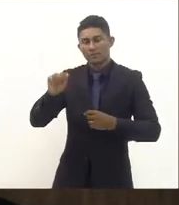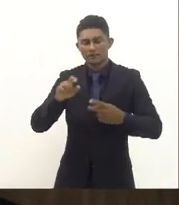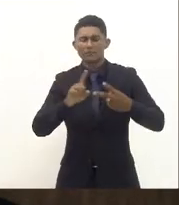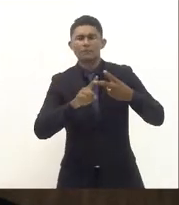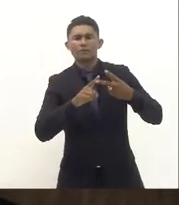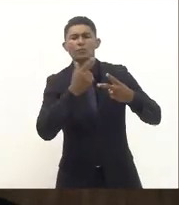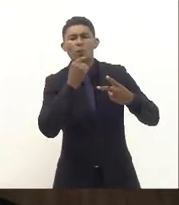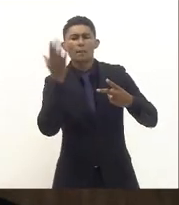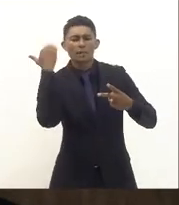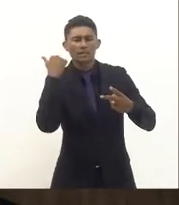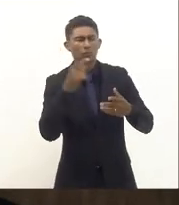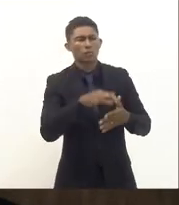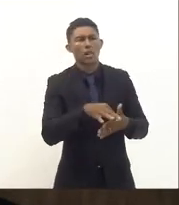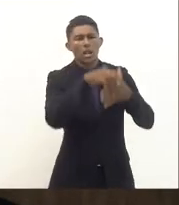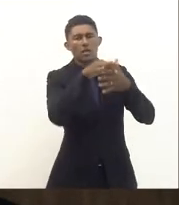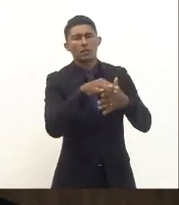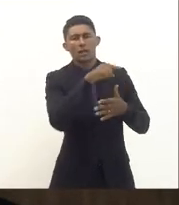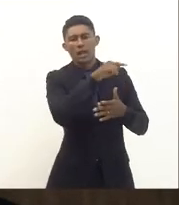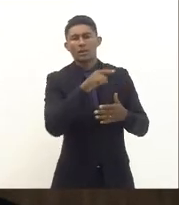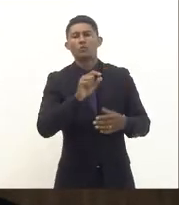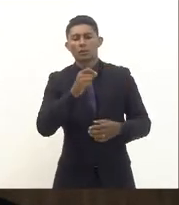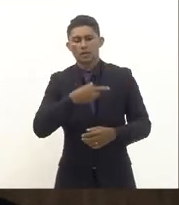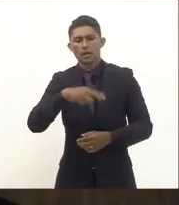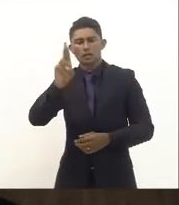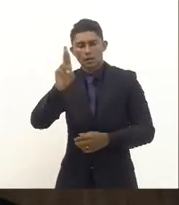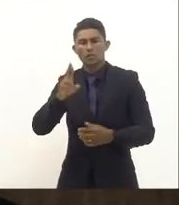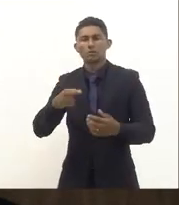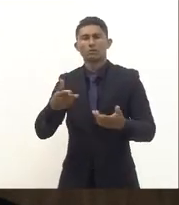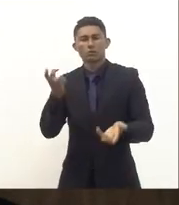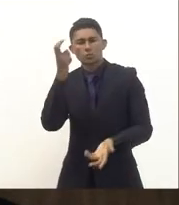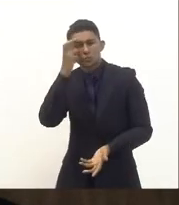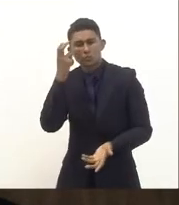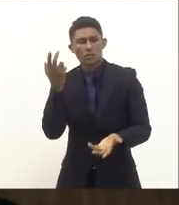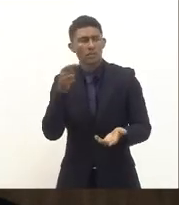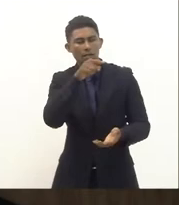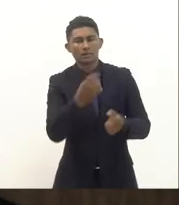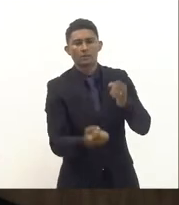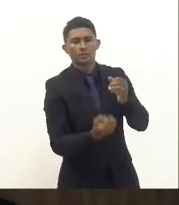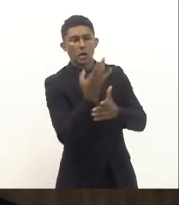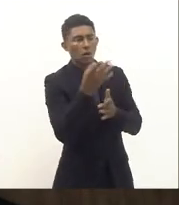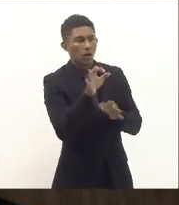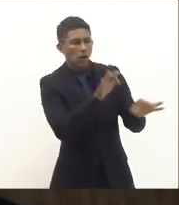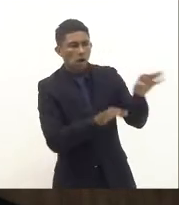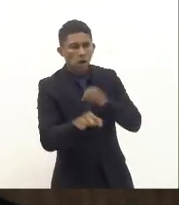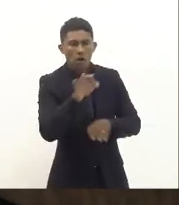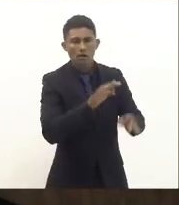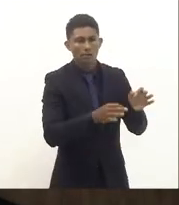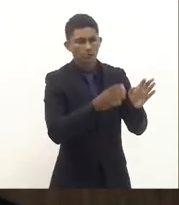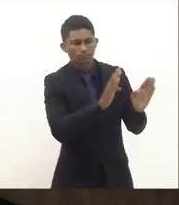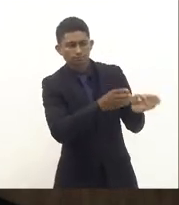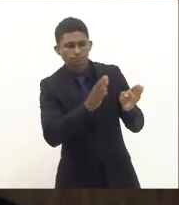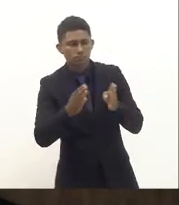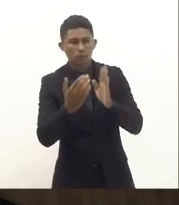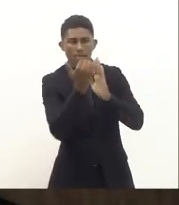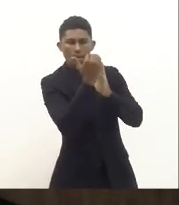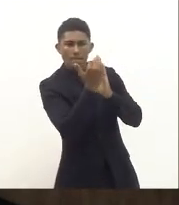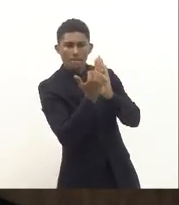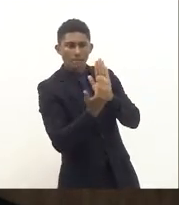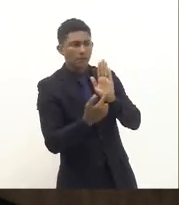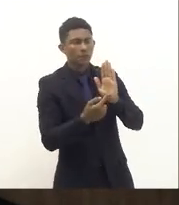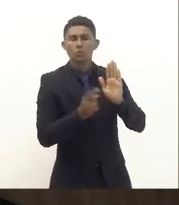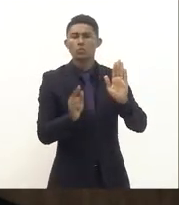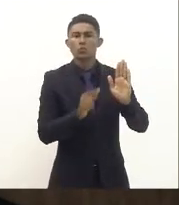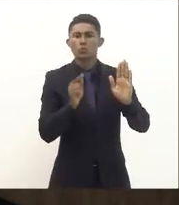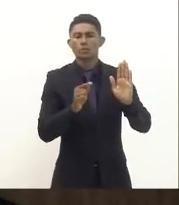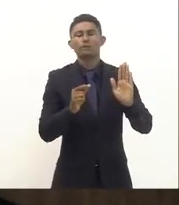comunidade um líder inclusive religioso espiritual e intelectual Rondon programa também de um programa que